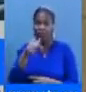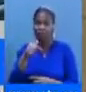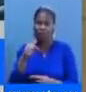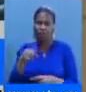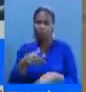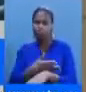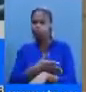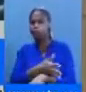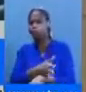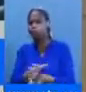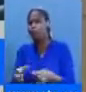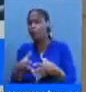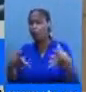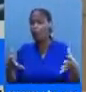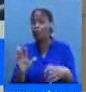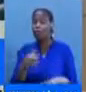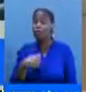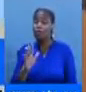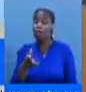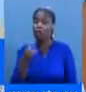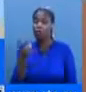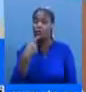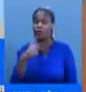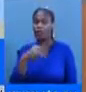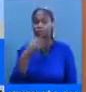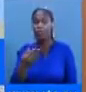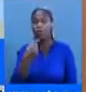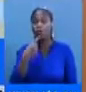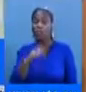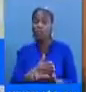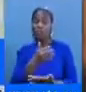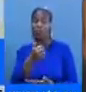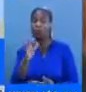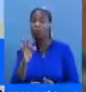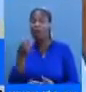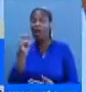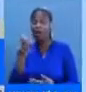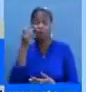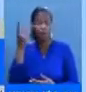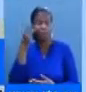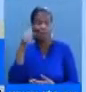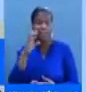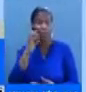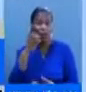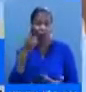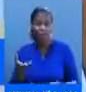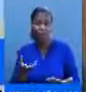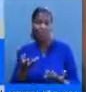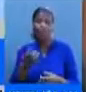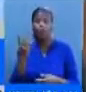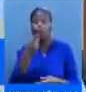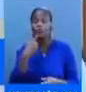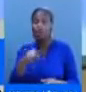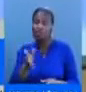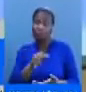muito grande. Eu já por duas vezes pedi, estou somente 54 anos em Angola, e, portanto, por duas